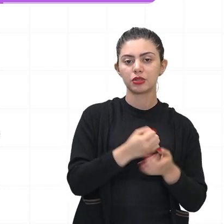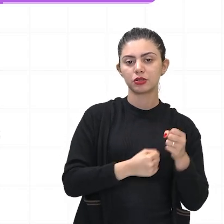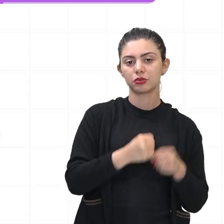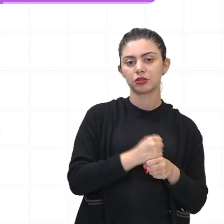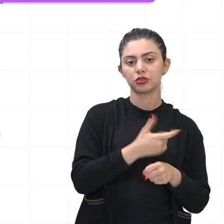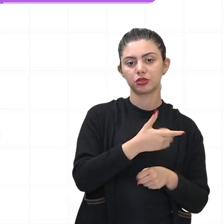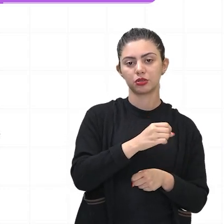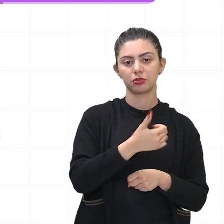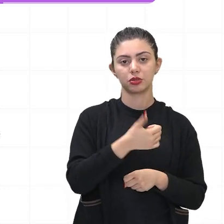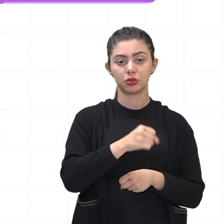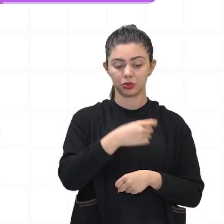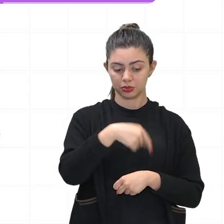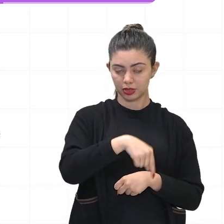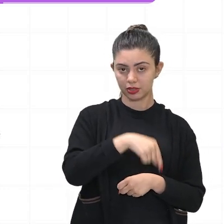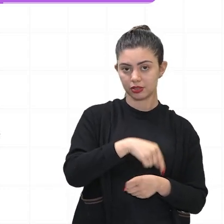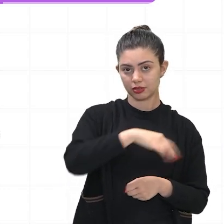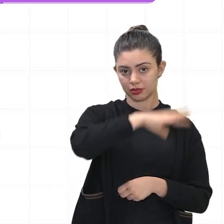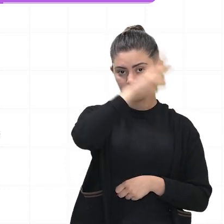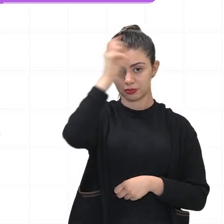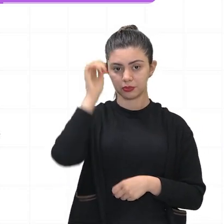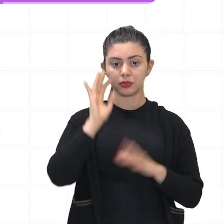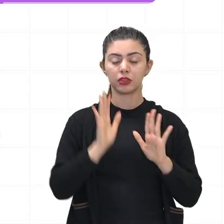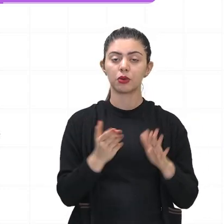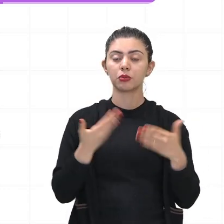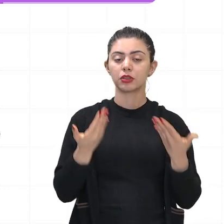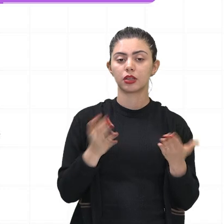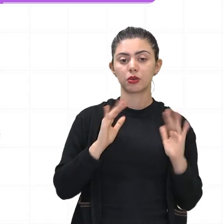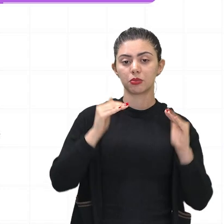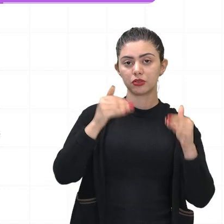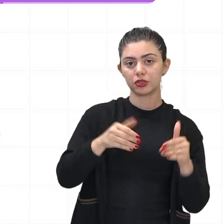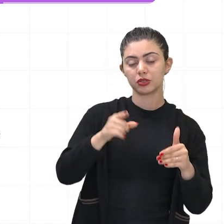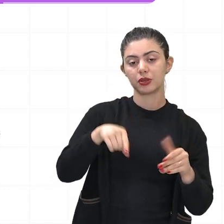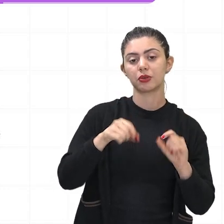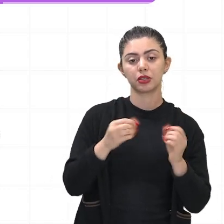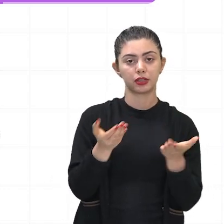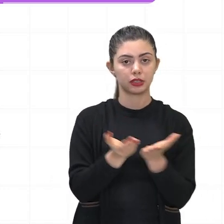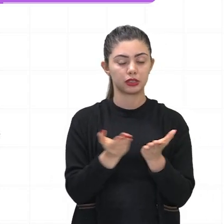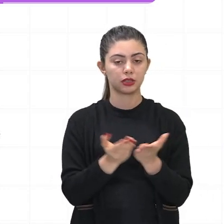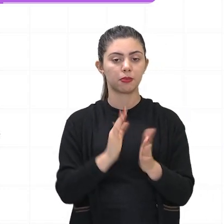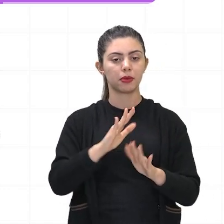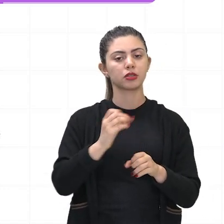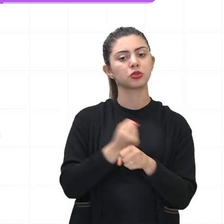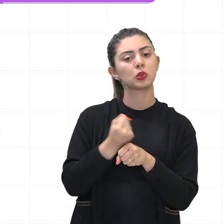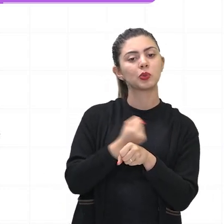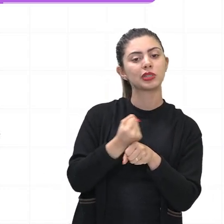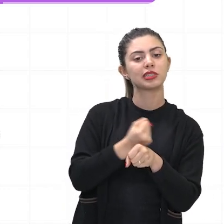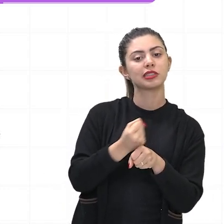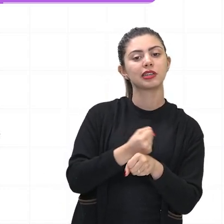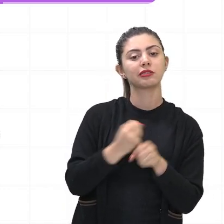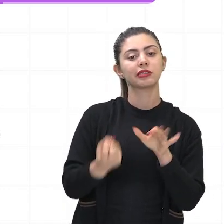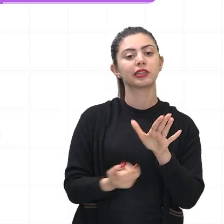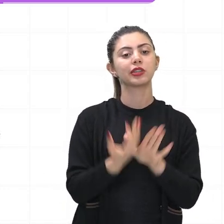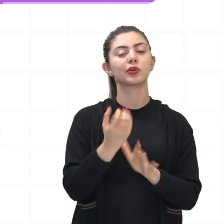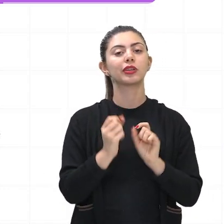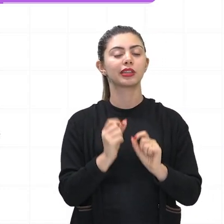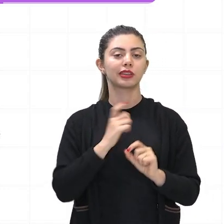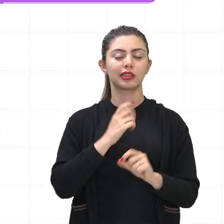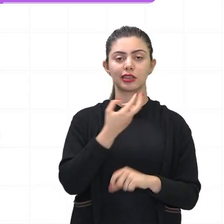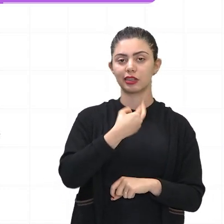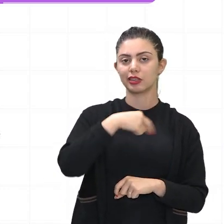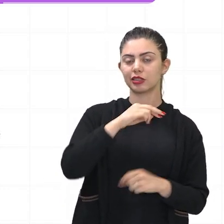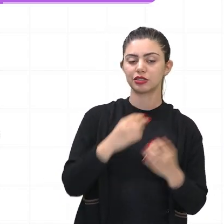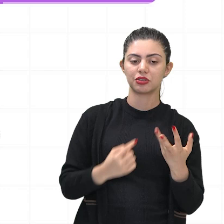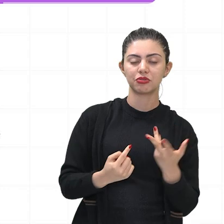em Manaus, inicialmente com comunidades cristãs, mas com o passar do tempo ela se tornou uma